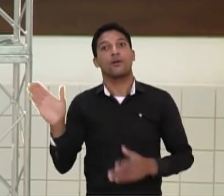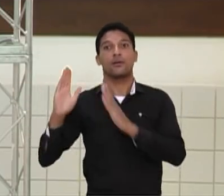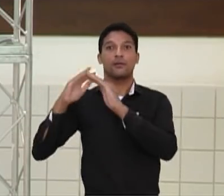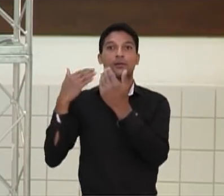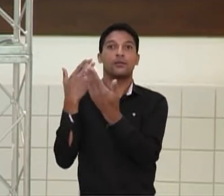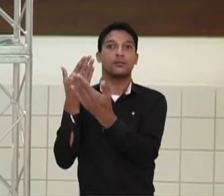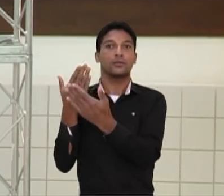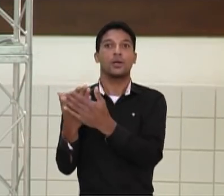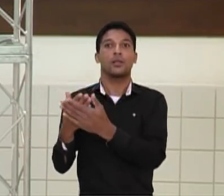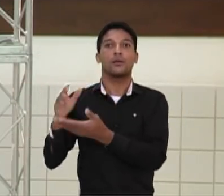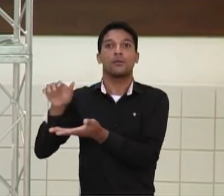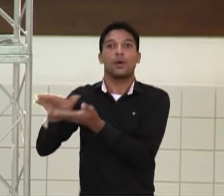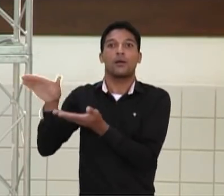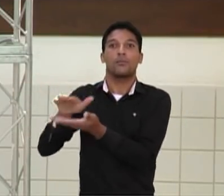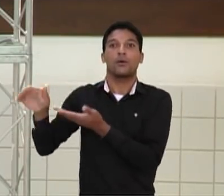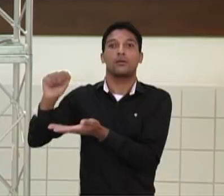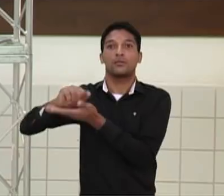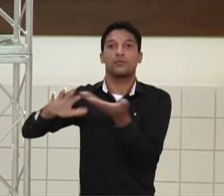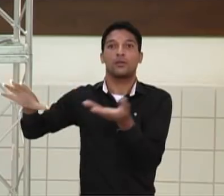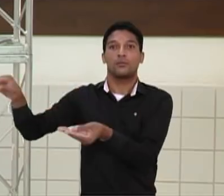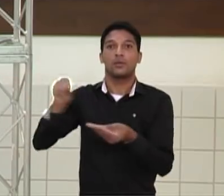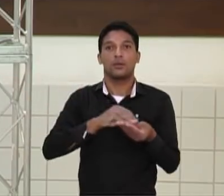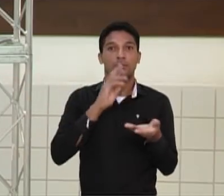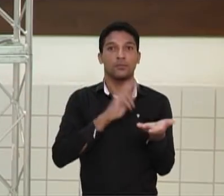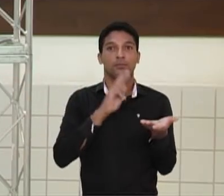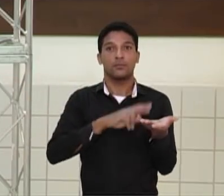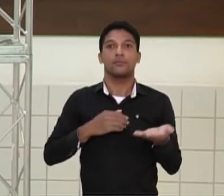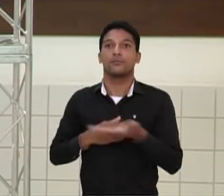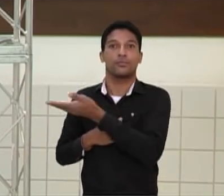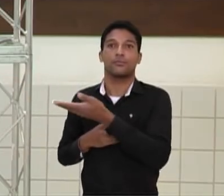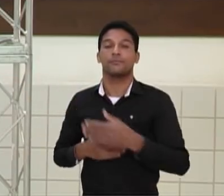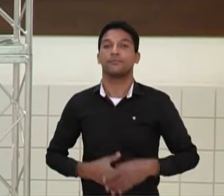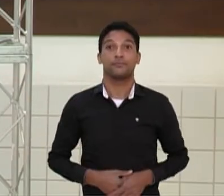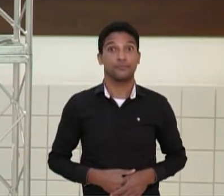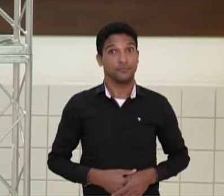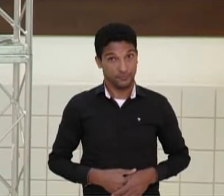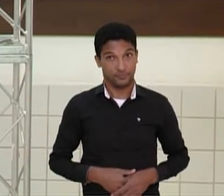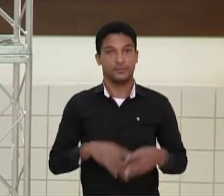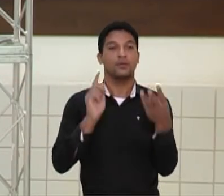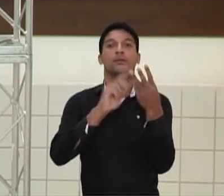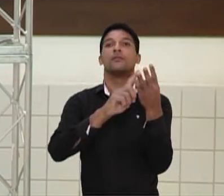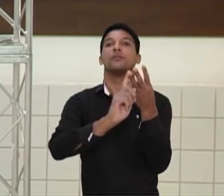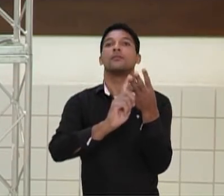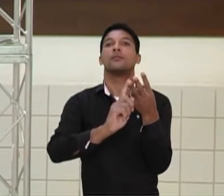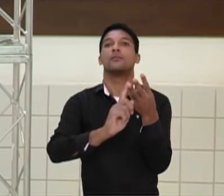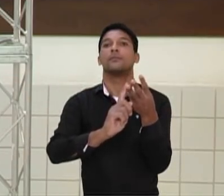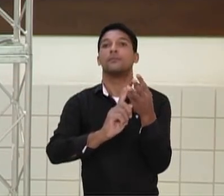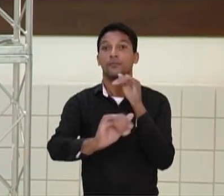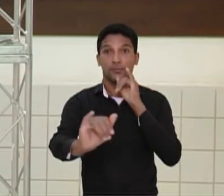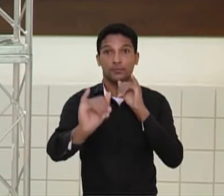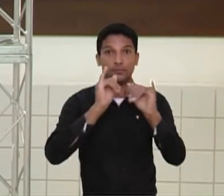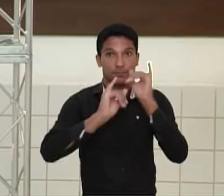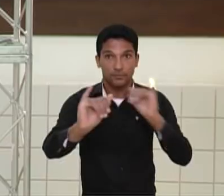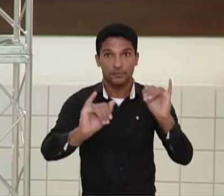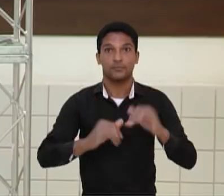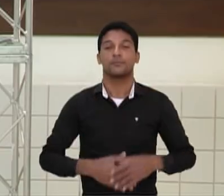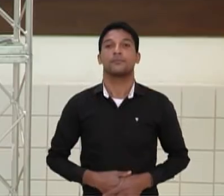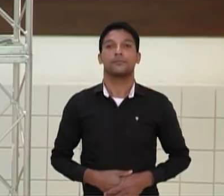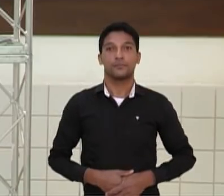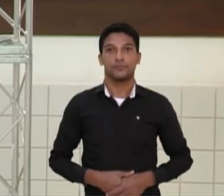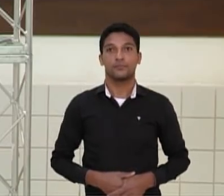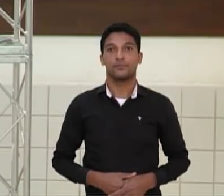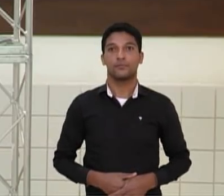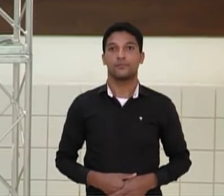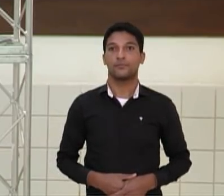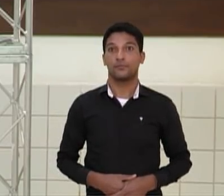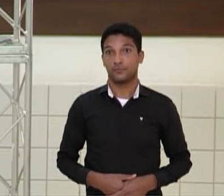você possa acompanhar as nossas aulas. E a terceira possibilidade, né, terceiro recado que eu tenho, possibilidade